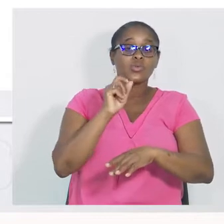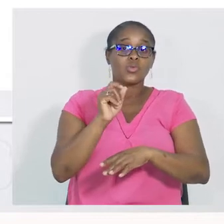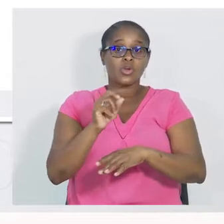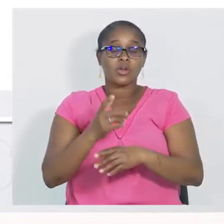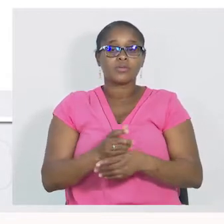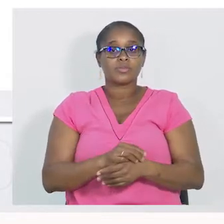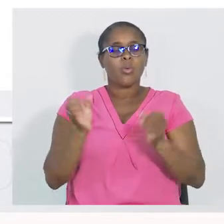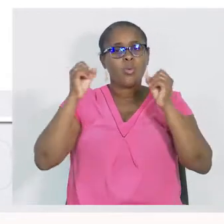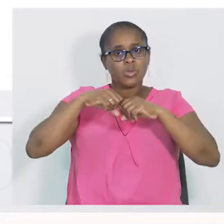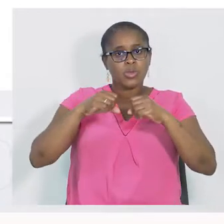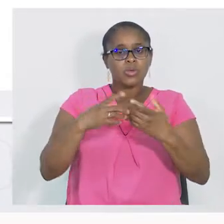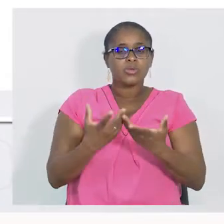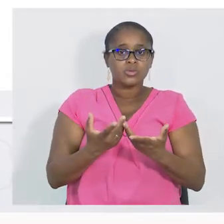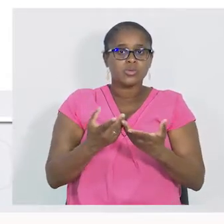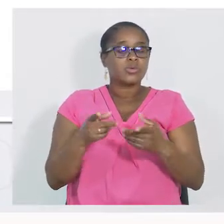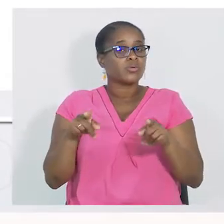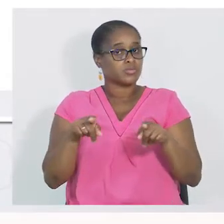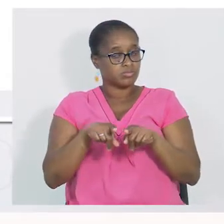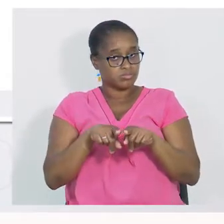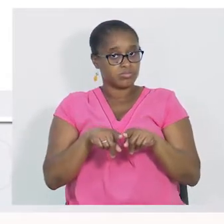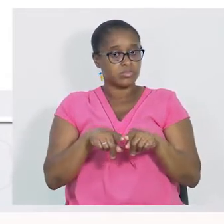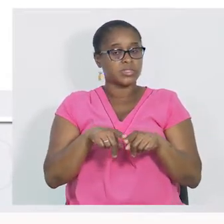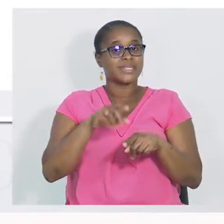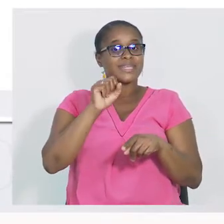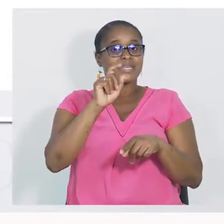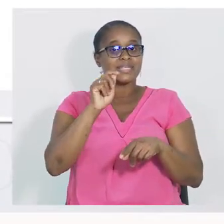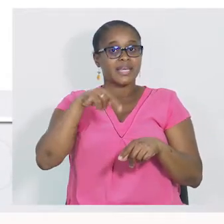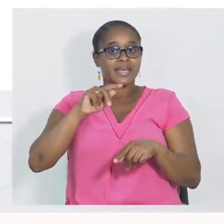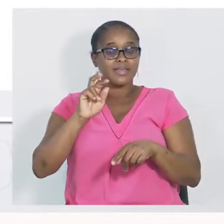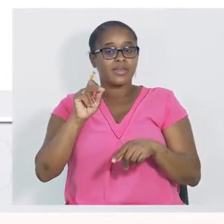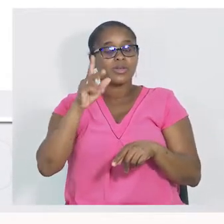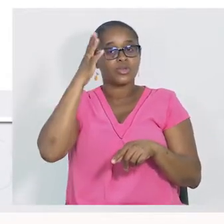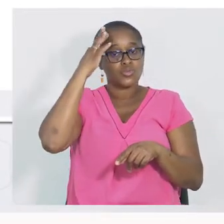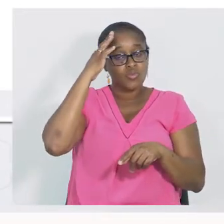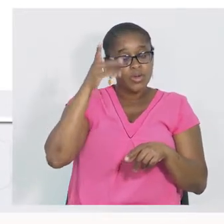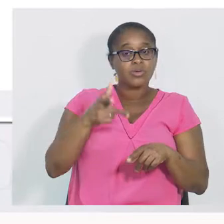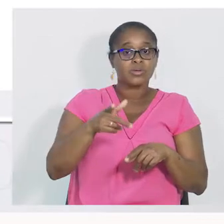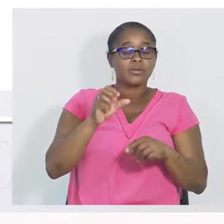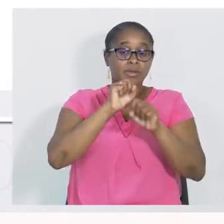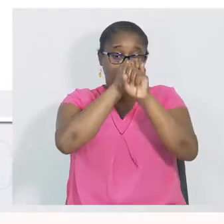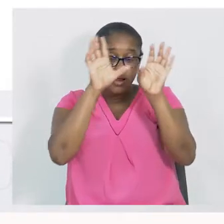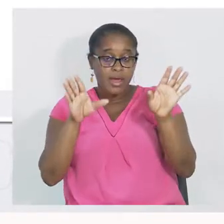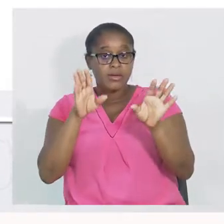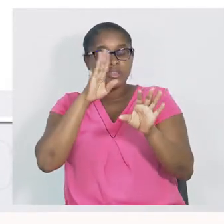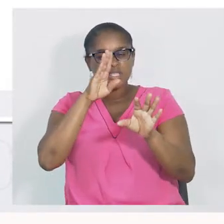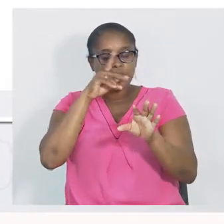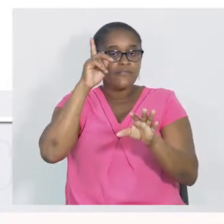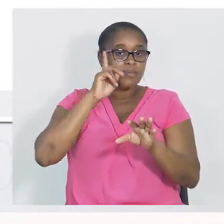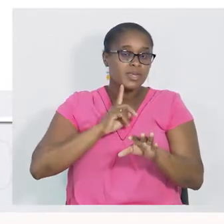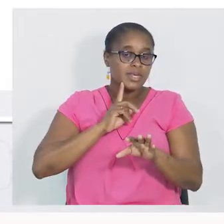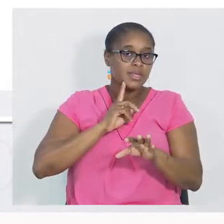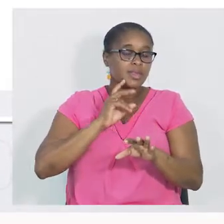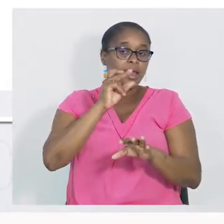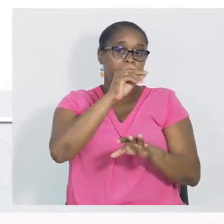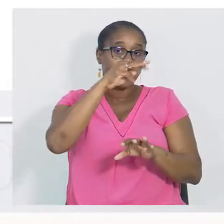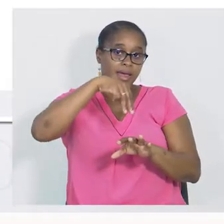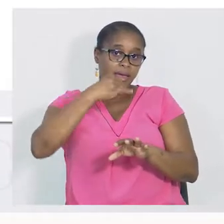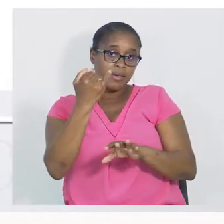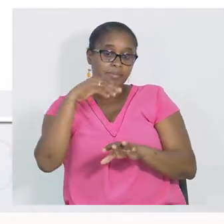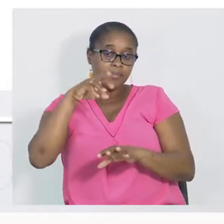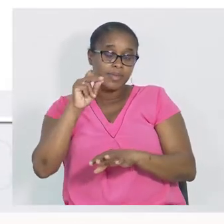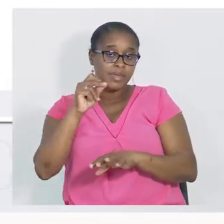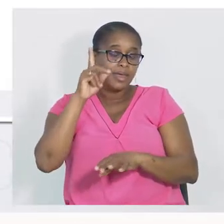em gênero e número. Entenderam? Essas palavras que indicam que algo nos pertence